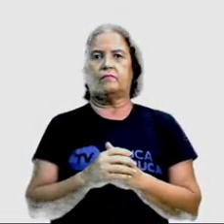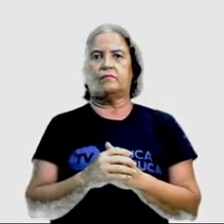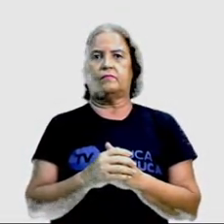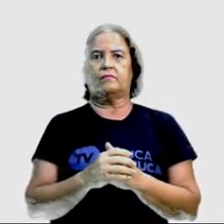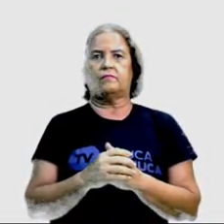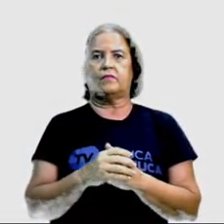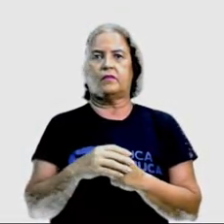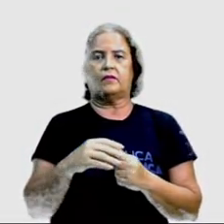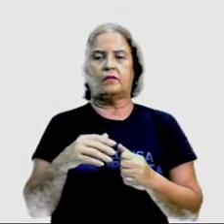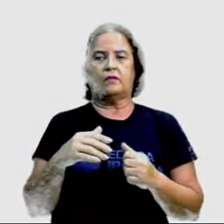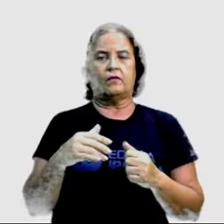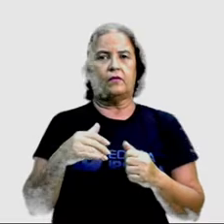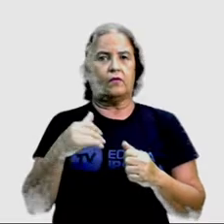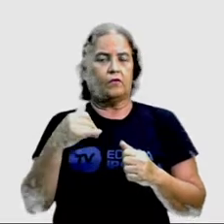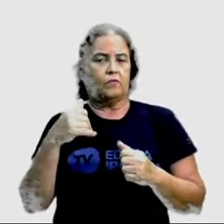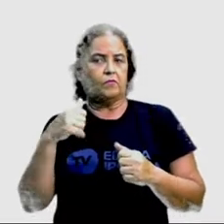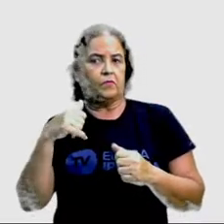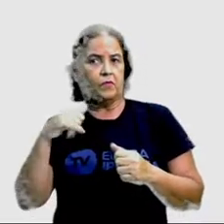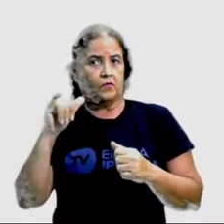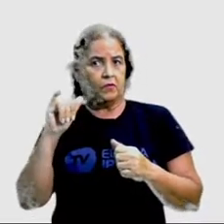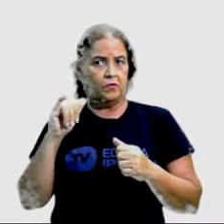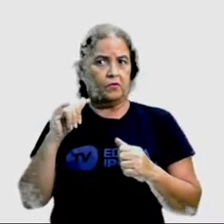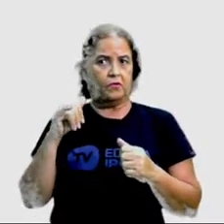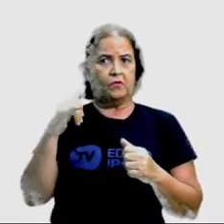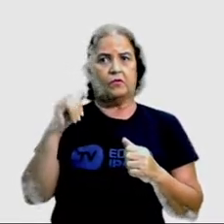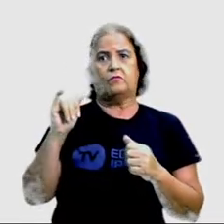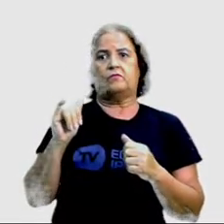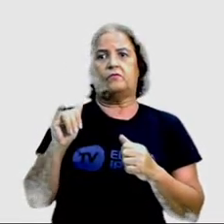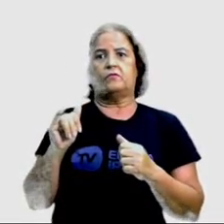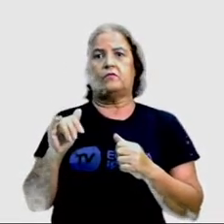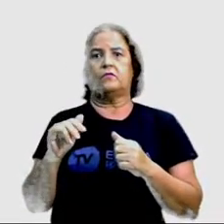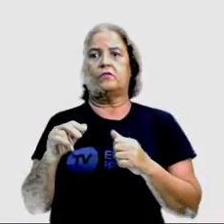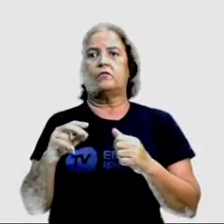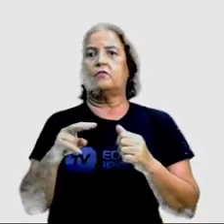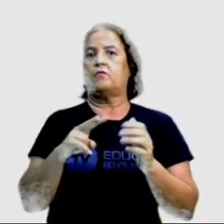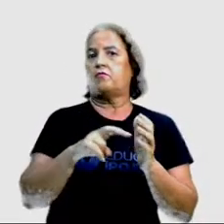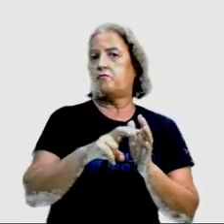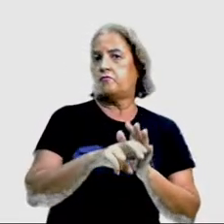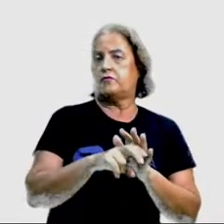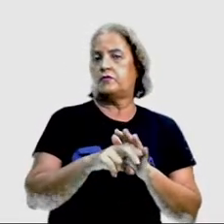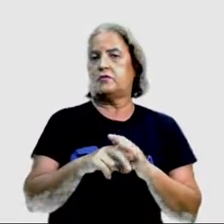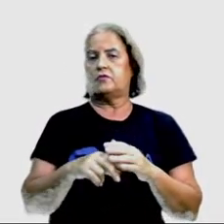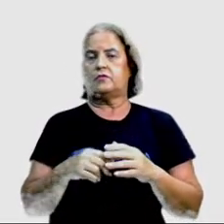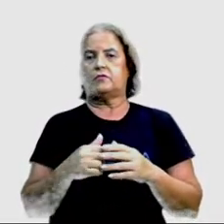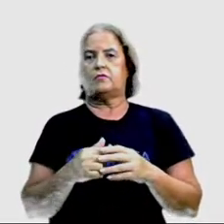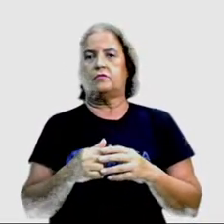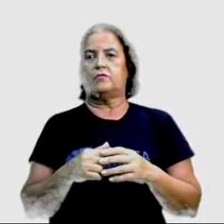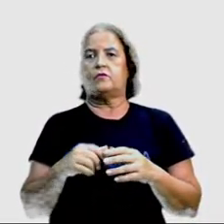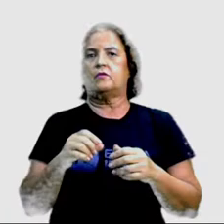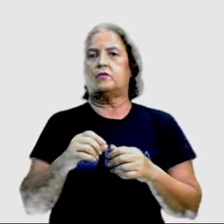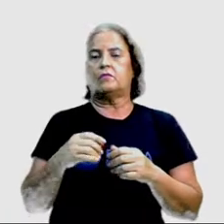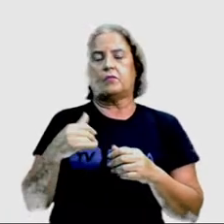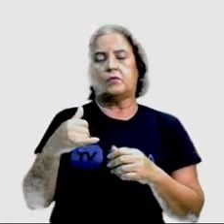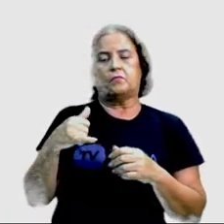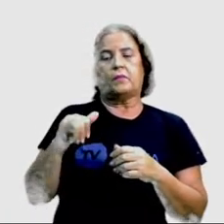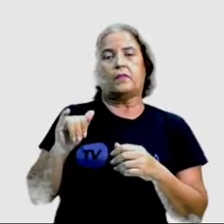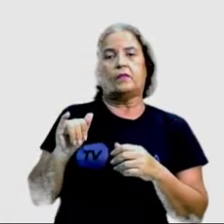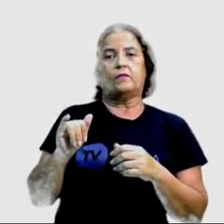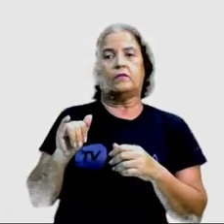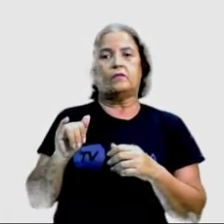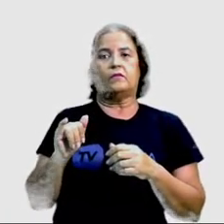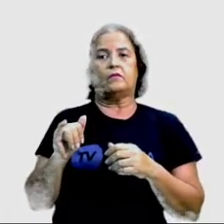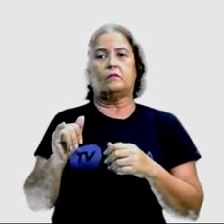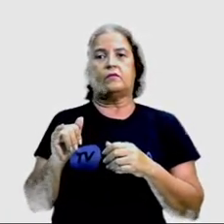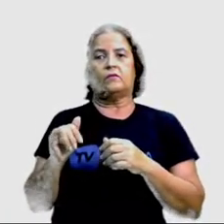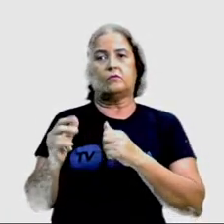seria antivírus, antibiotic, e temos também o antidote, antidote, I'm sorry, né? A entonação